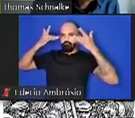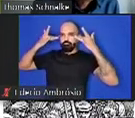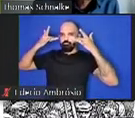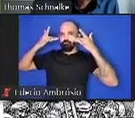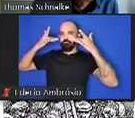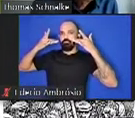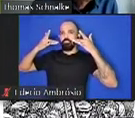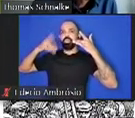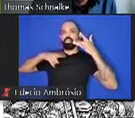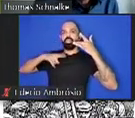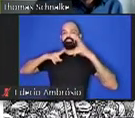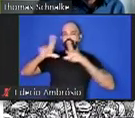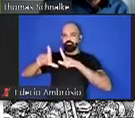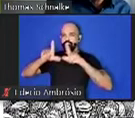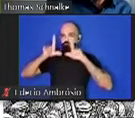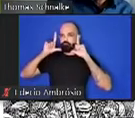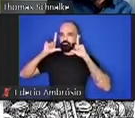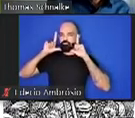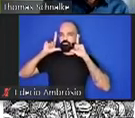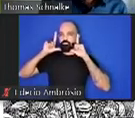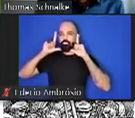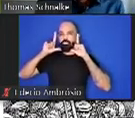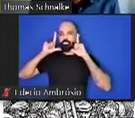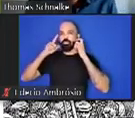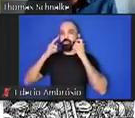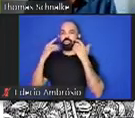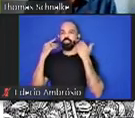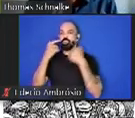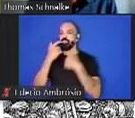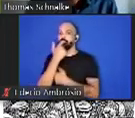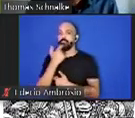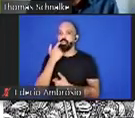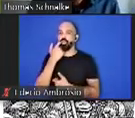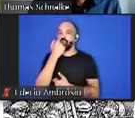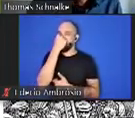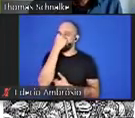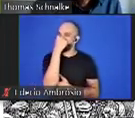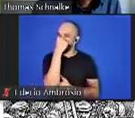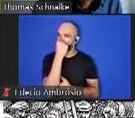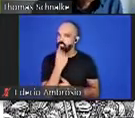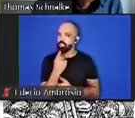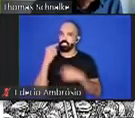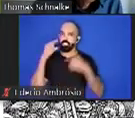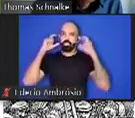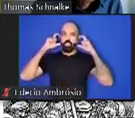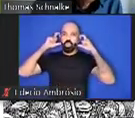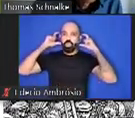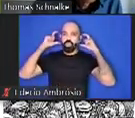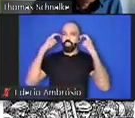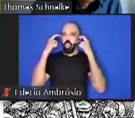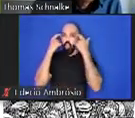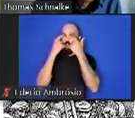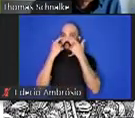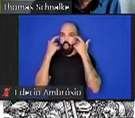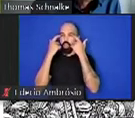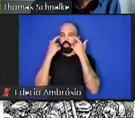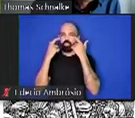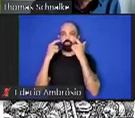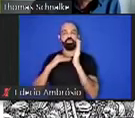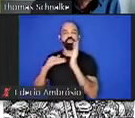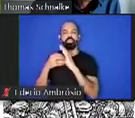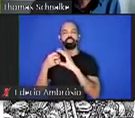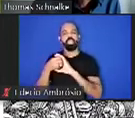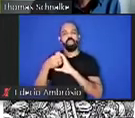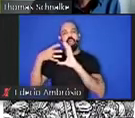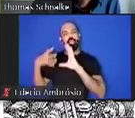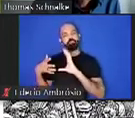serem vistas a partir do exterior. Temos a boca, o nariz, as orelhas, os olhos, todas as características